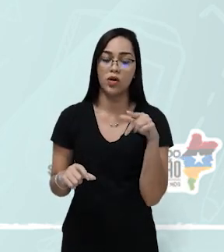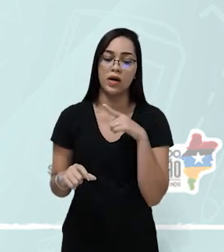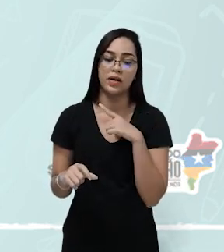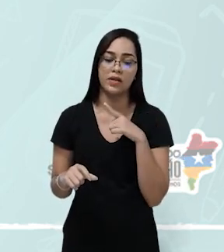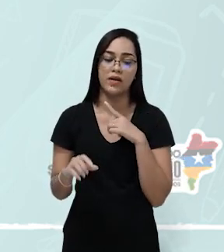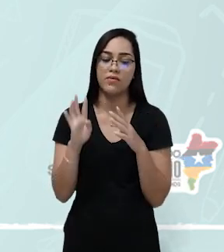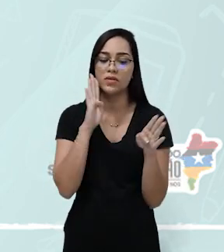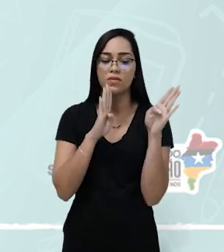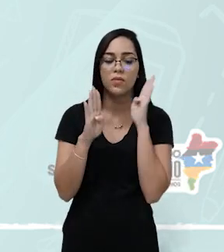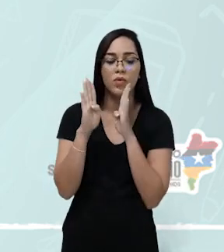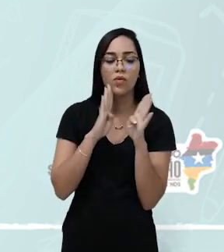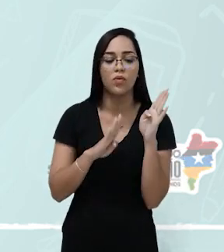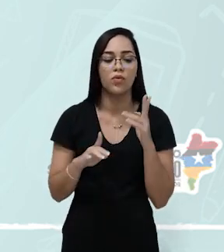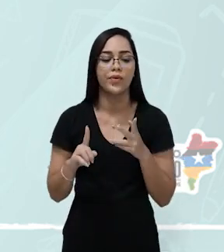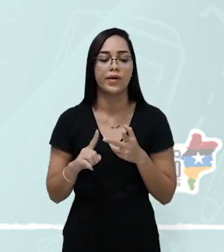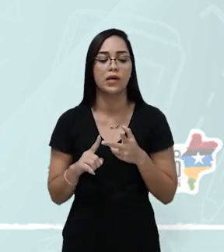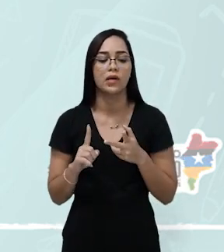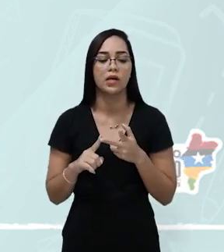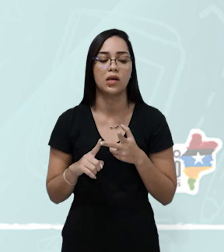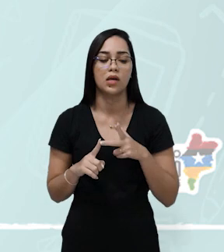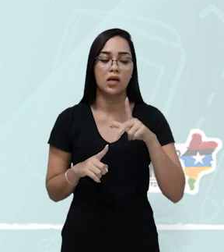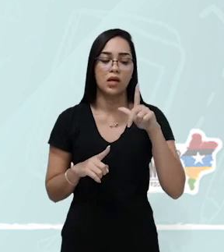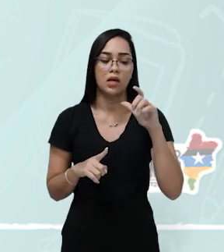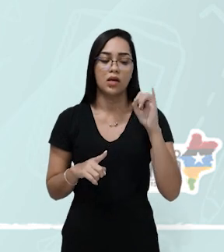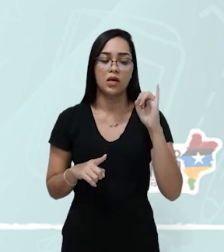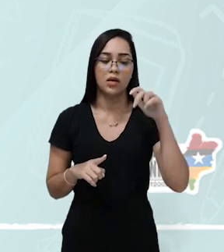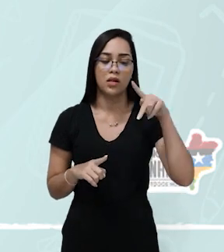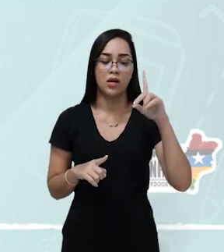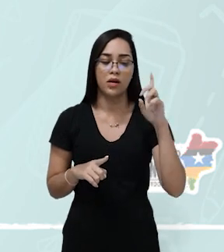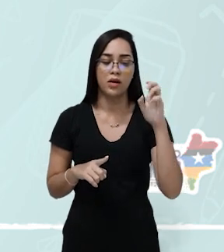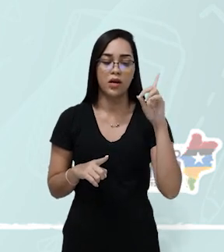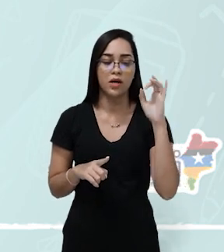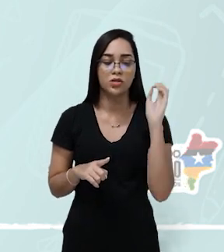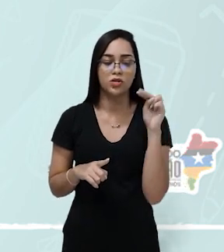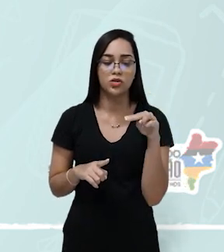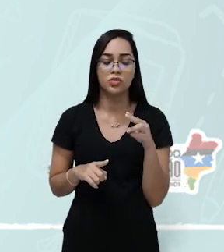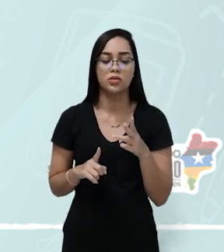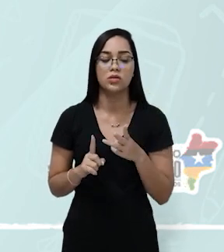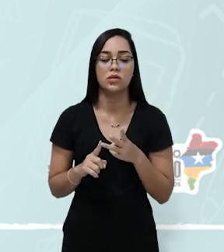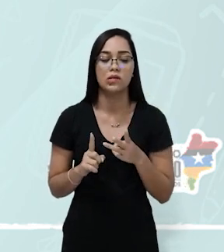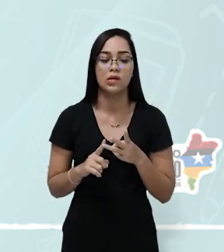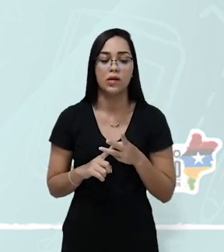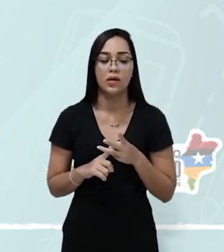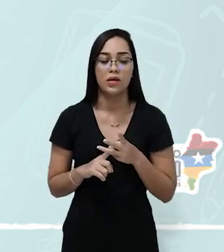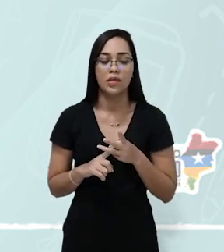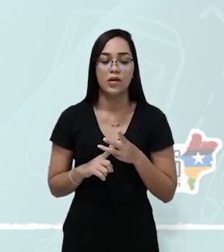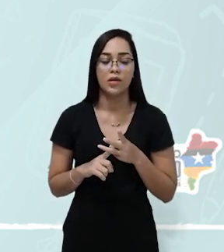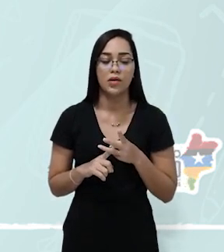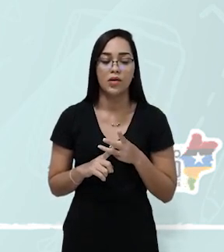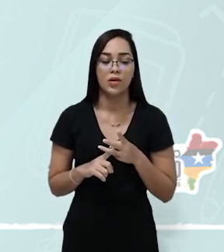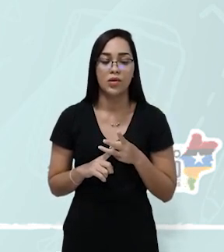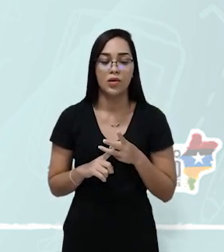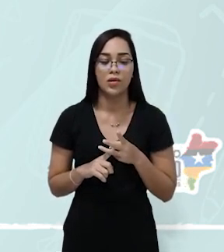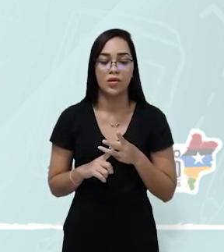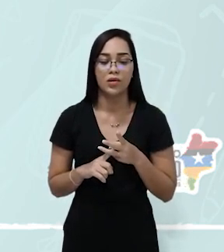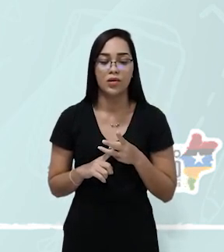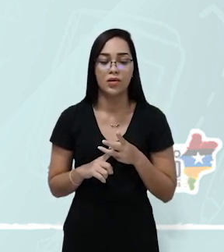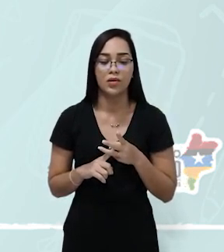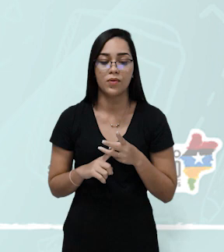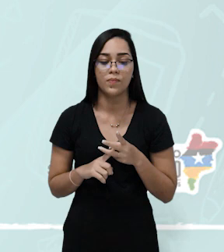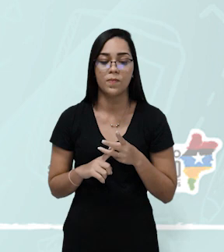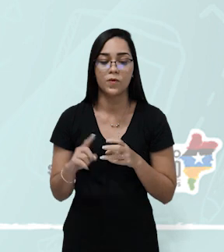tem Facebook, tem o LinkedIn, tem o que mais? O símbolo